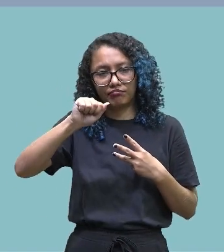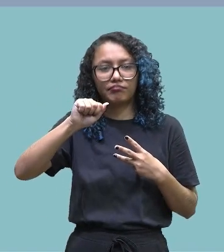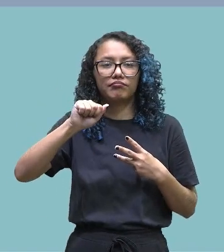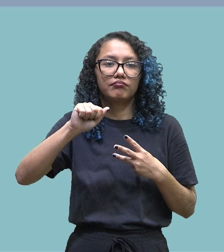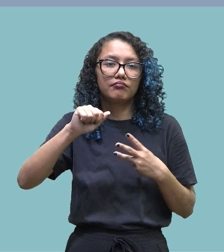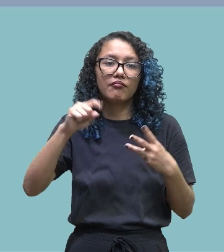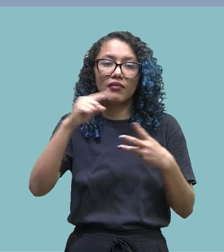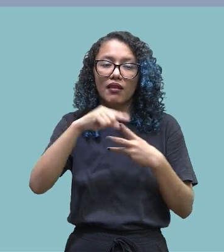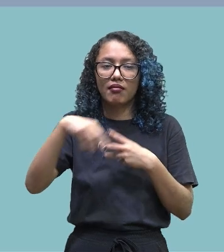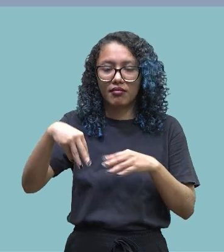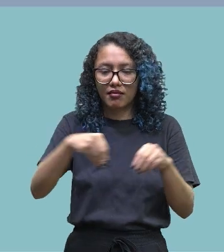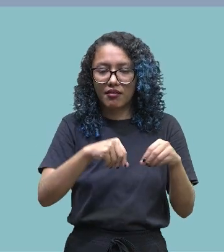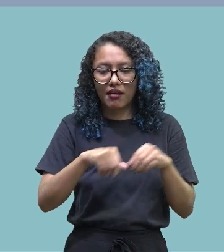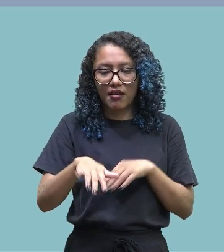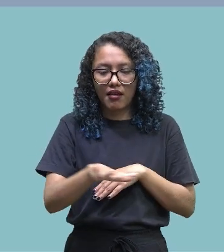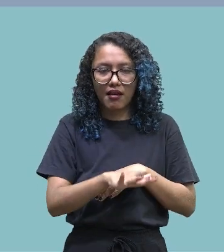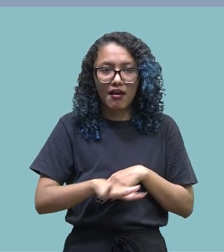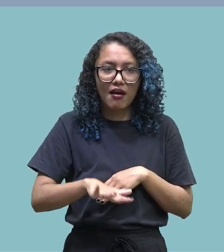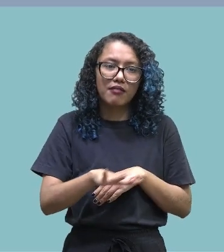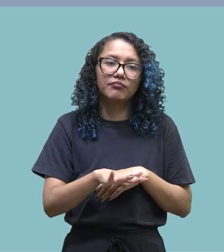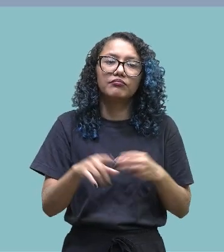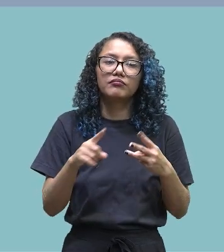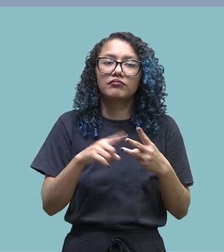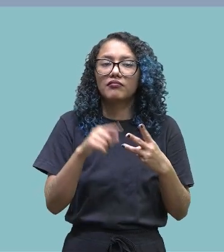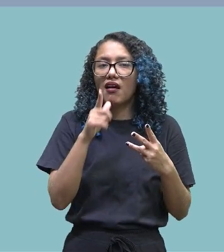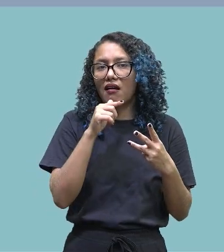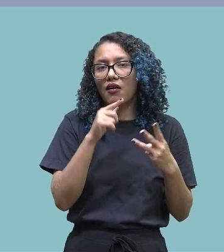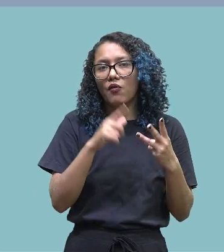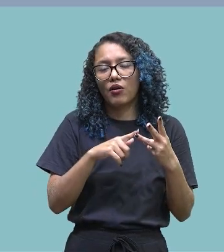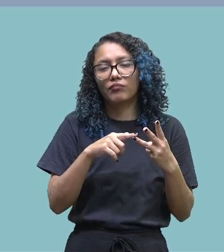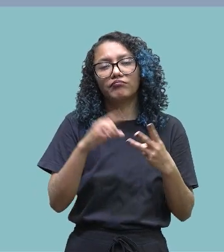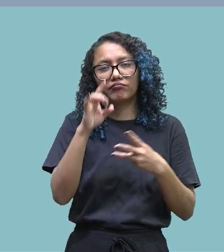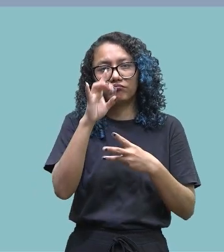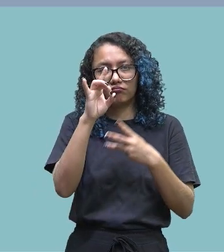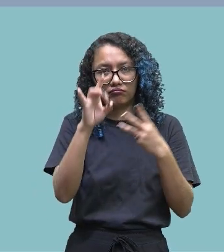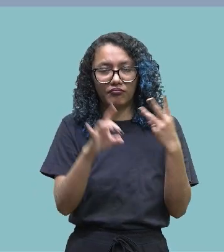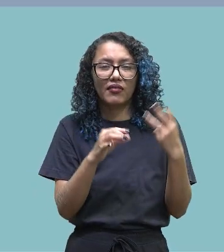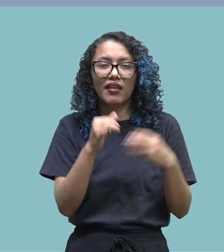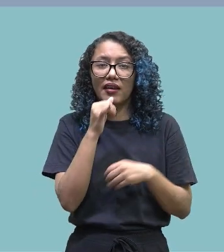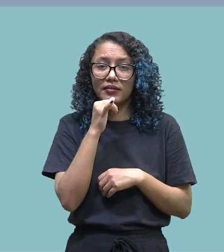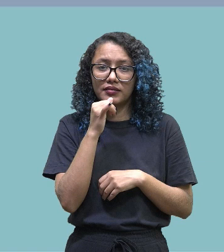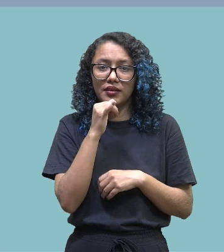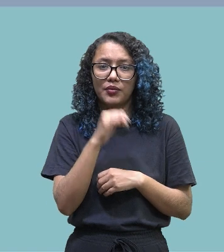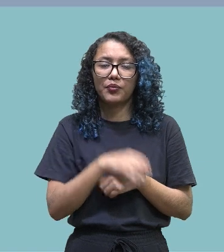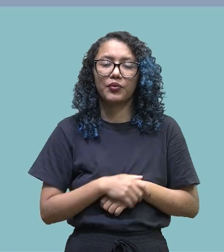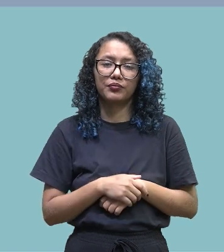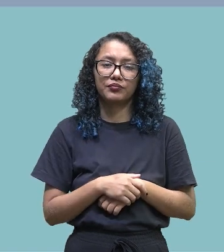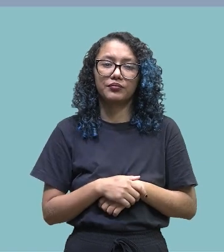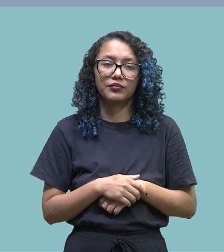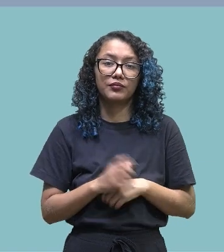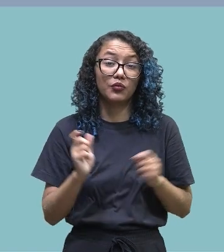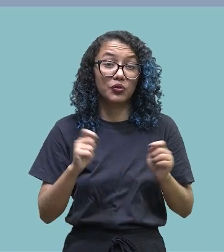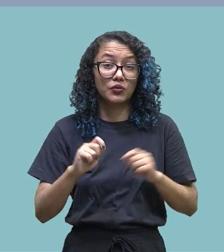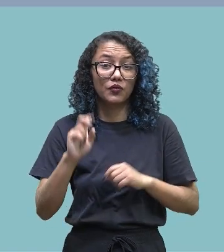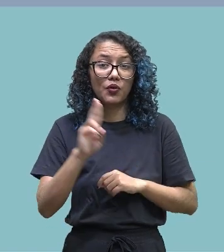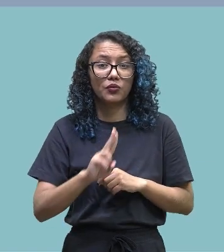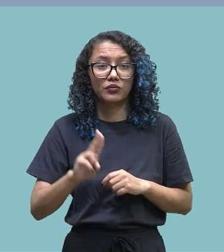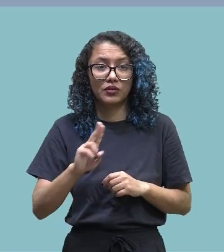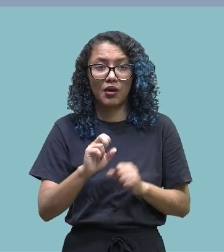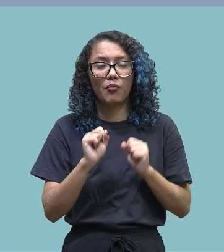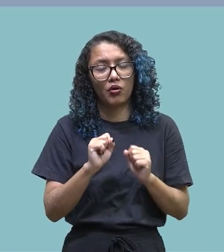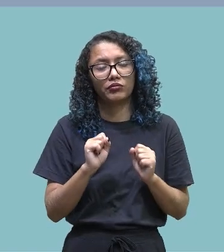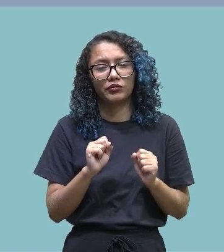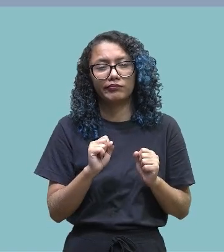um exemplozinho de cada um, né? Aqueles meios de transporte que nós vamos utilizar pela